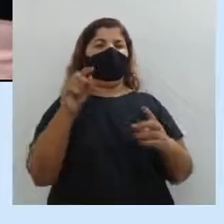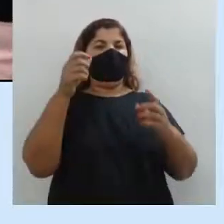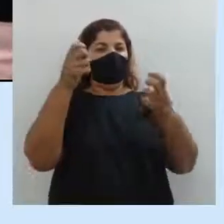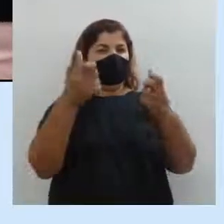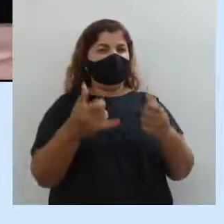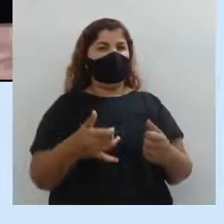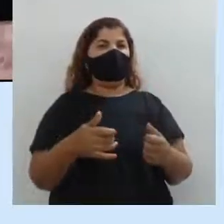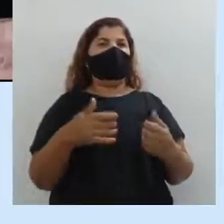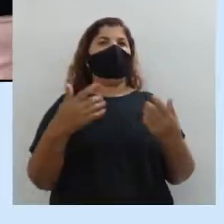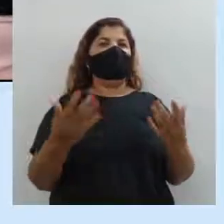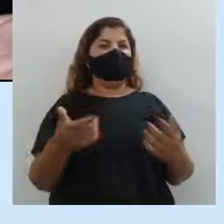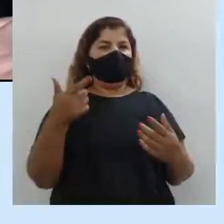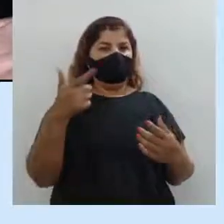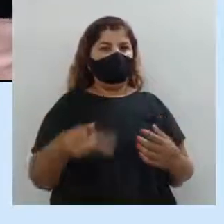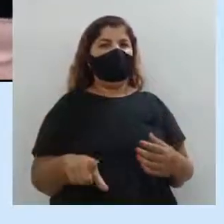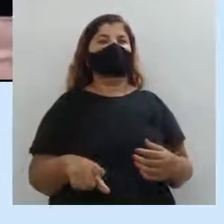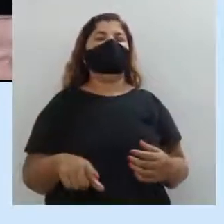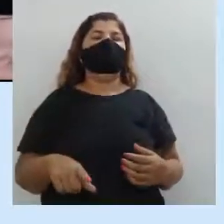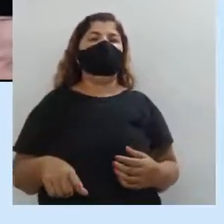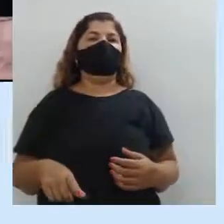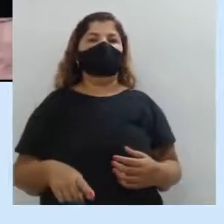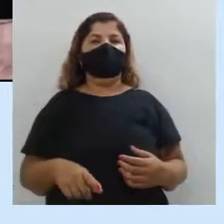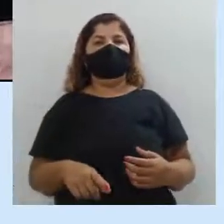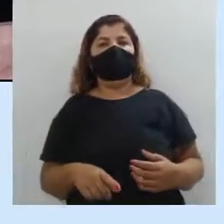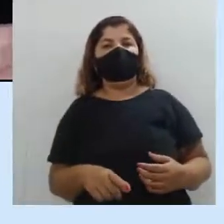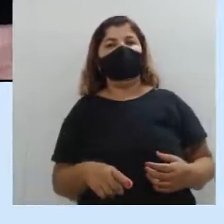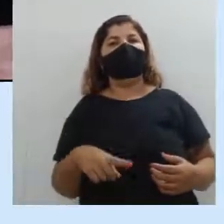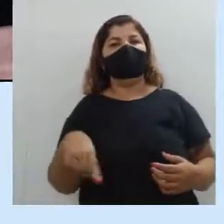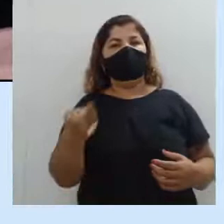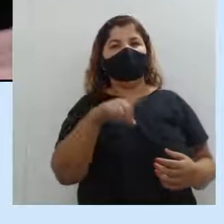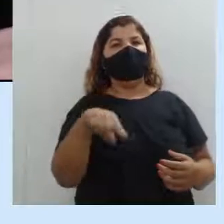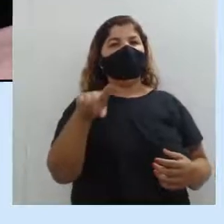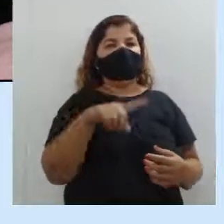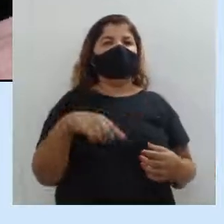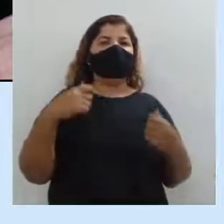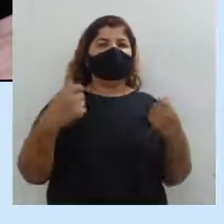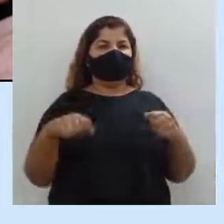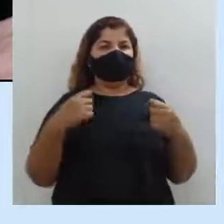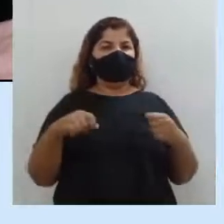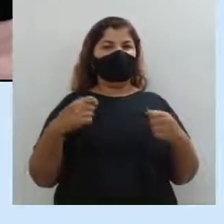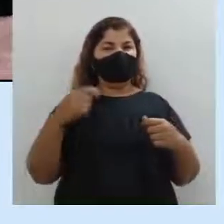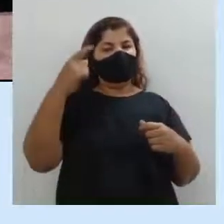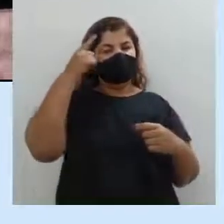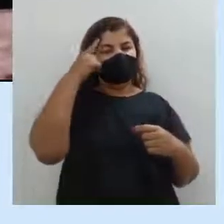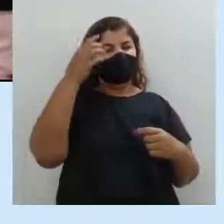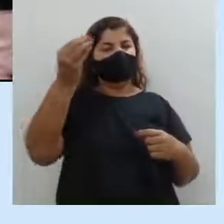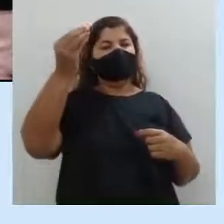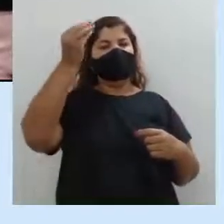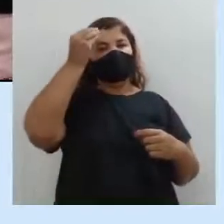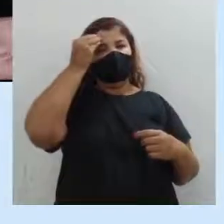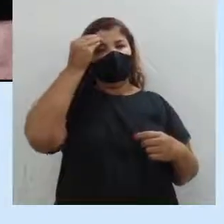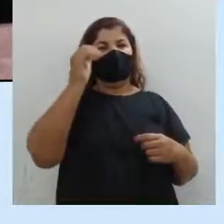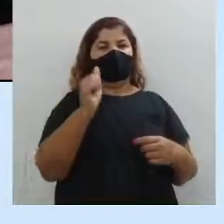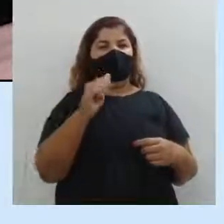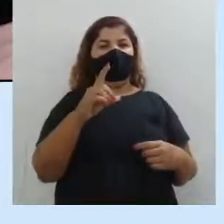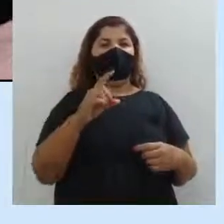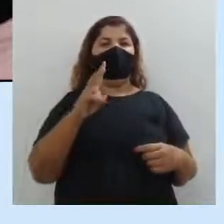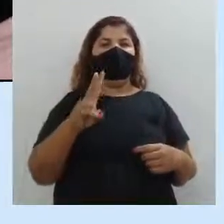advérbio, mais uma vez, é para você realmente ter uma lavagem cerebral. O advérbio,